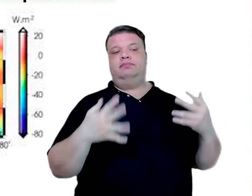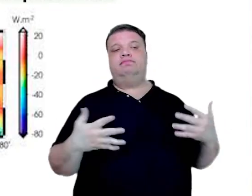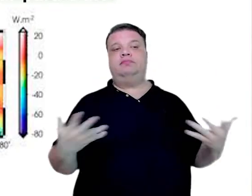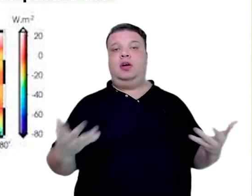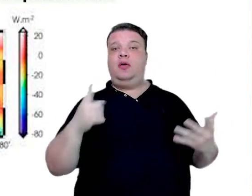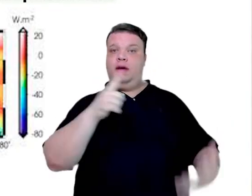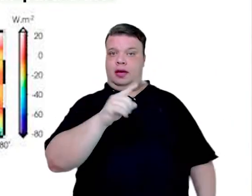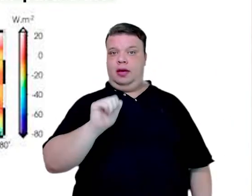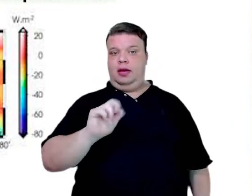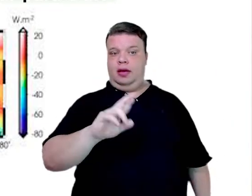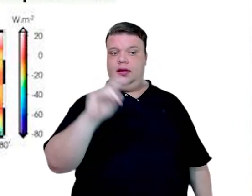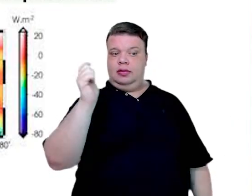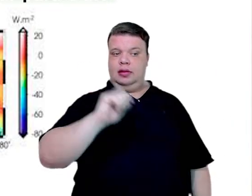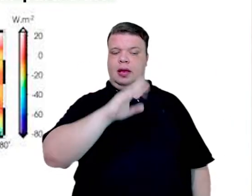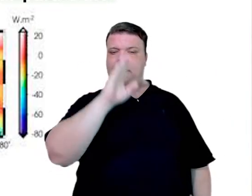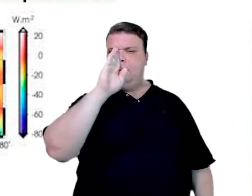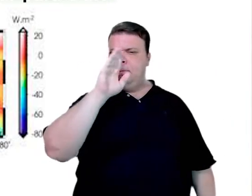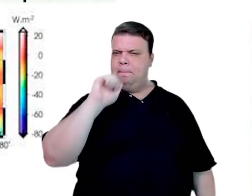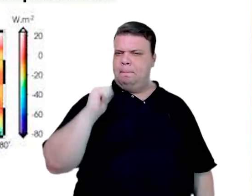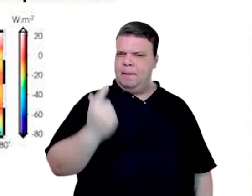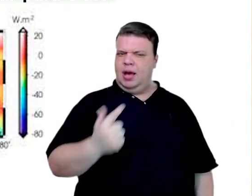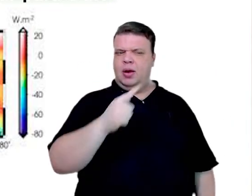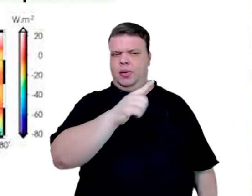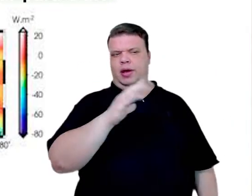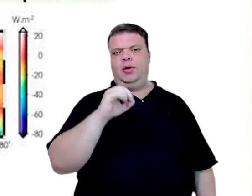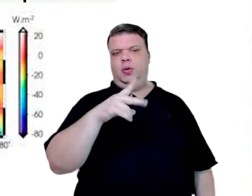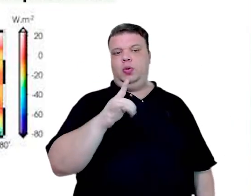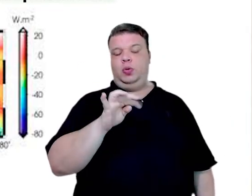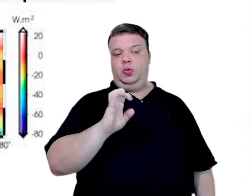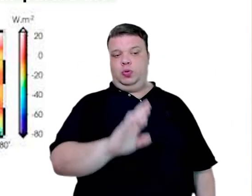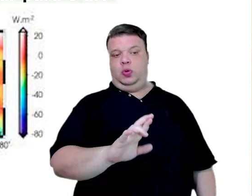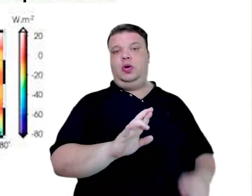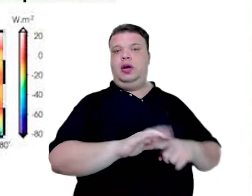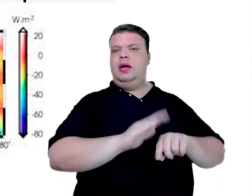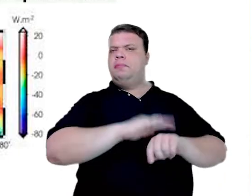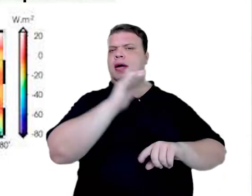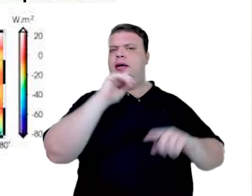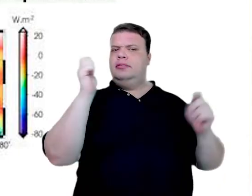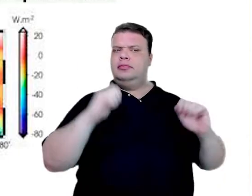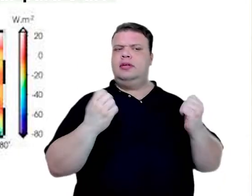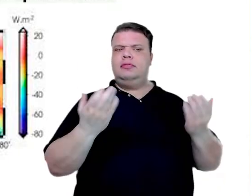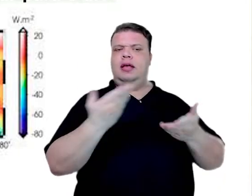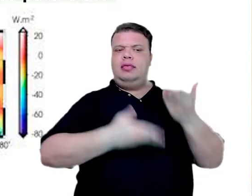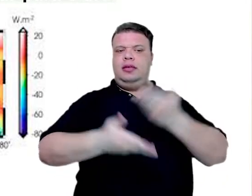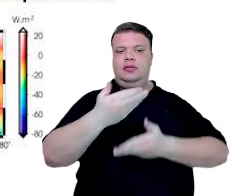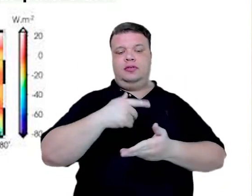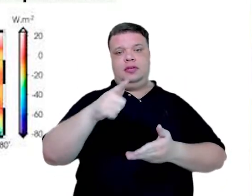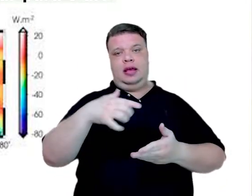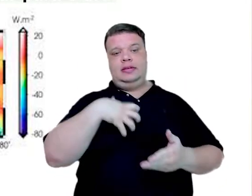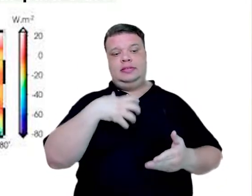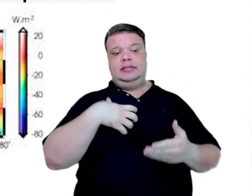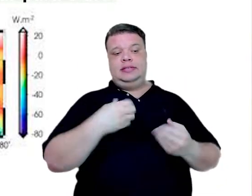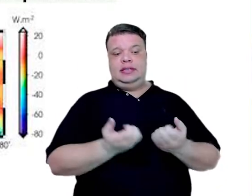o ar esquenta e circula para cima devido à convecção. Como o ar é um mau condutor de calor,